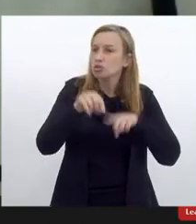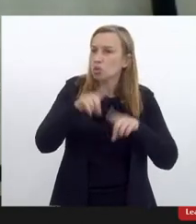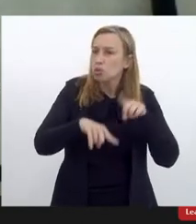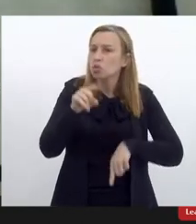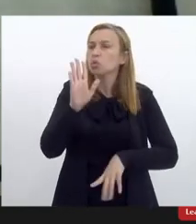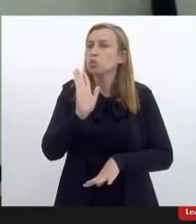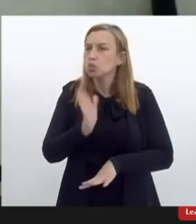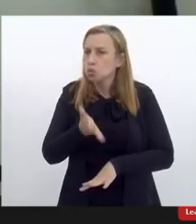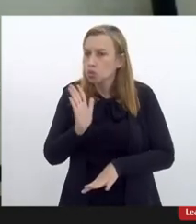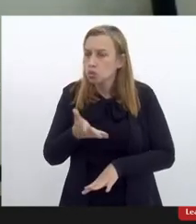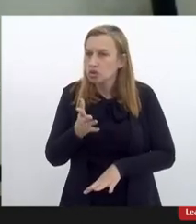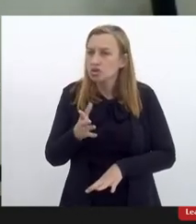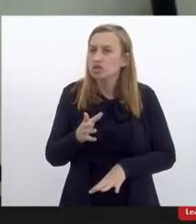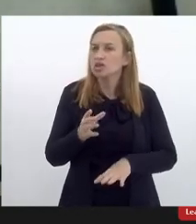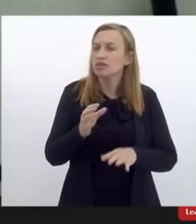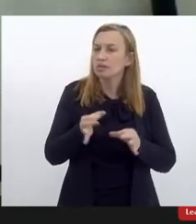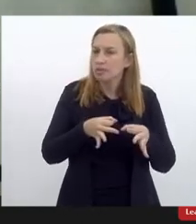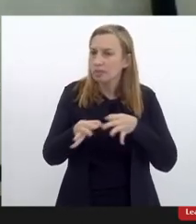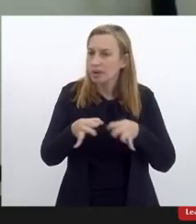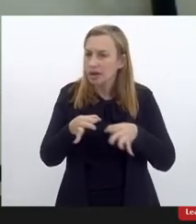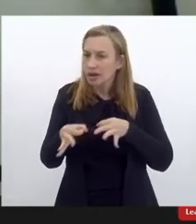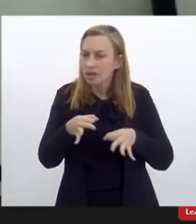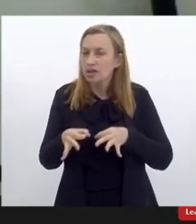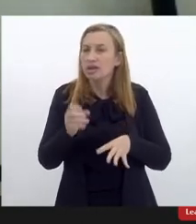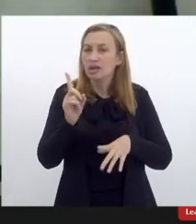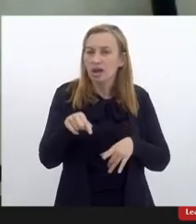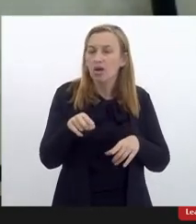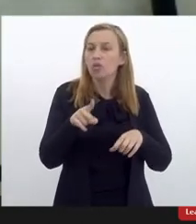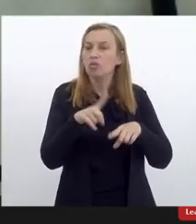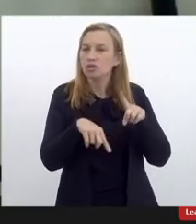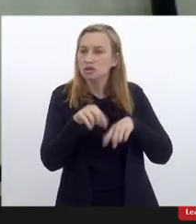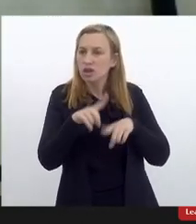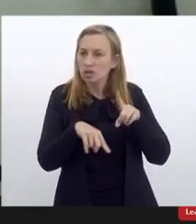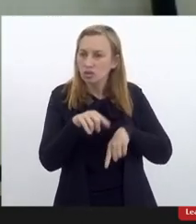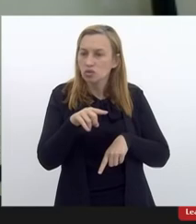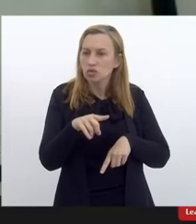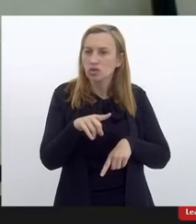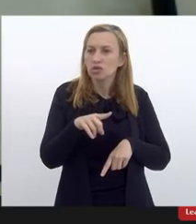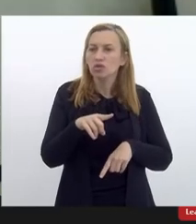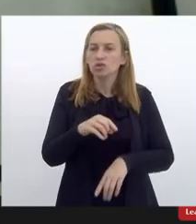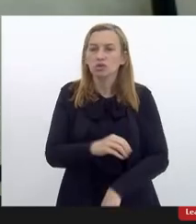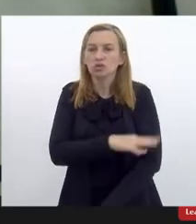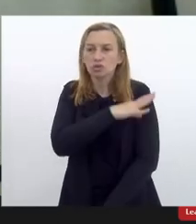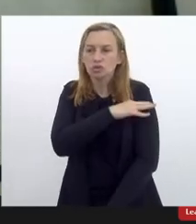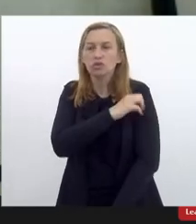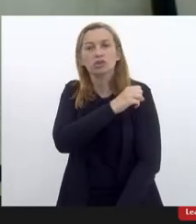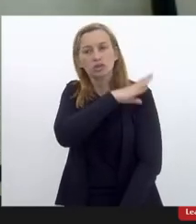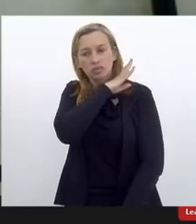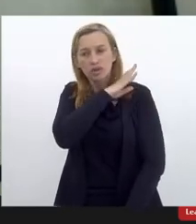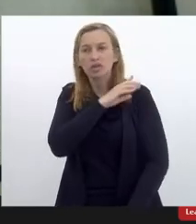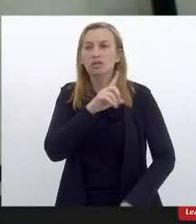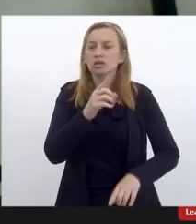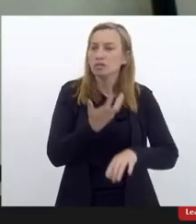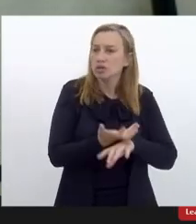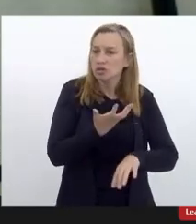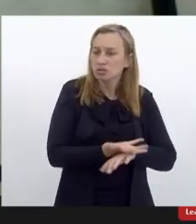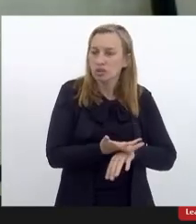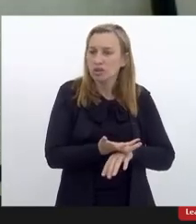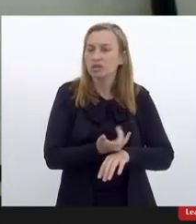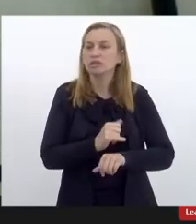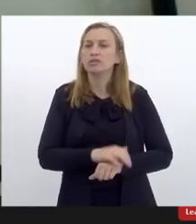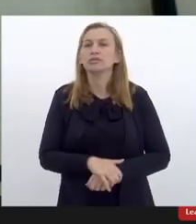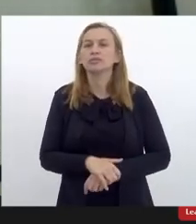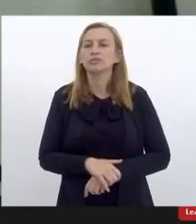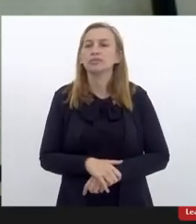já estava formatado, que era o material de fundamental e de médio, para disciplinas do fundamental e do